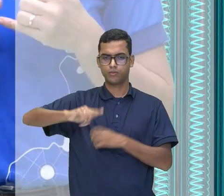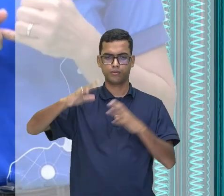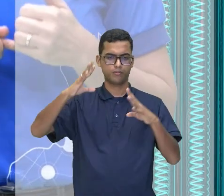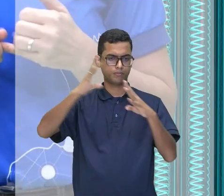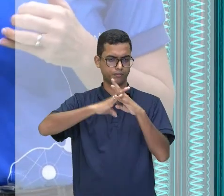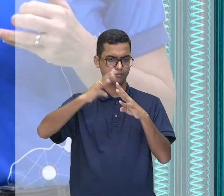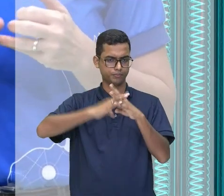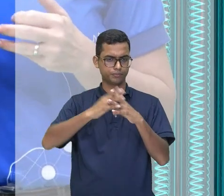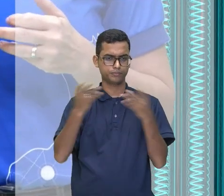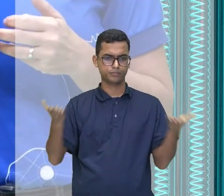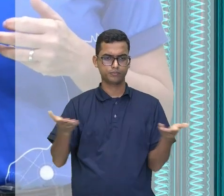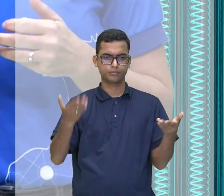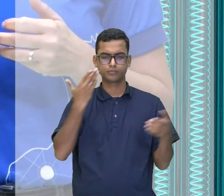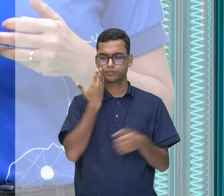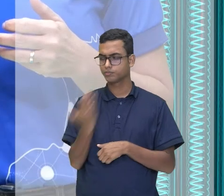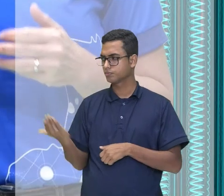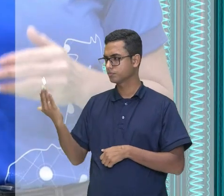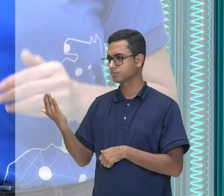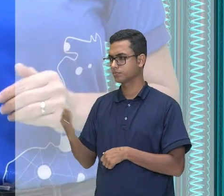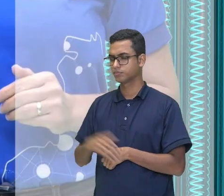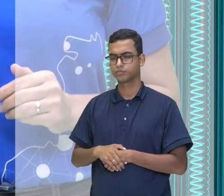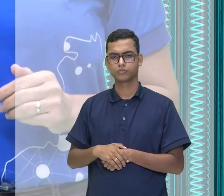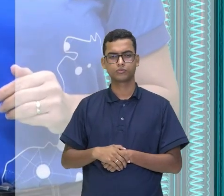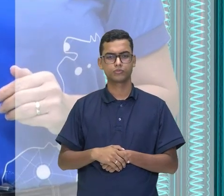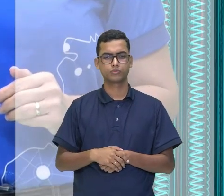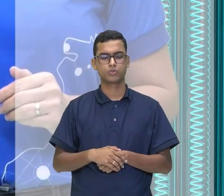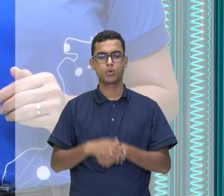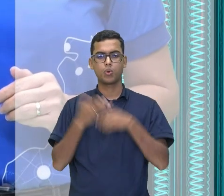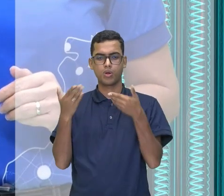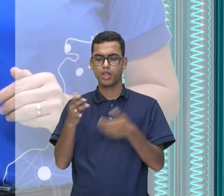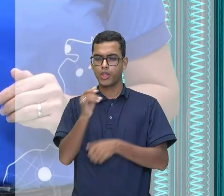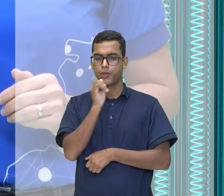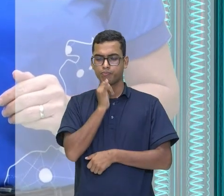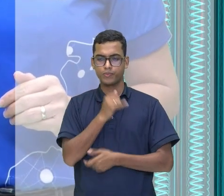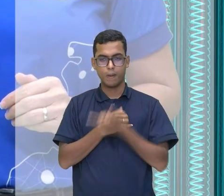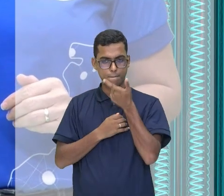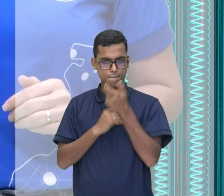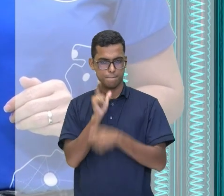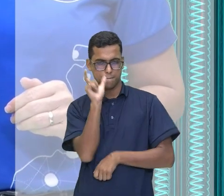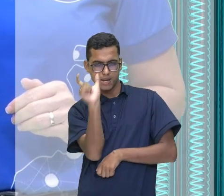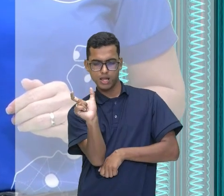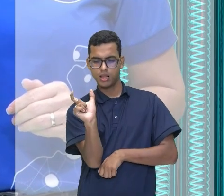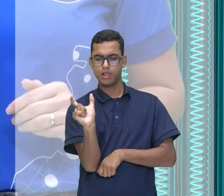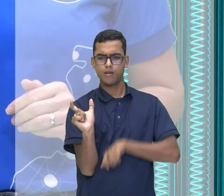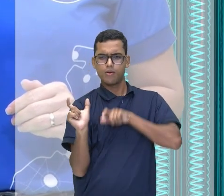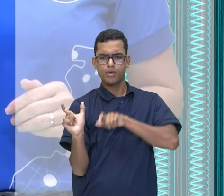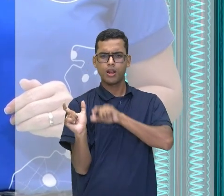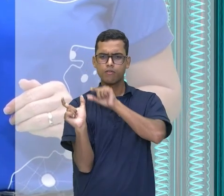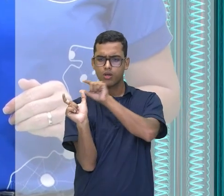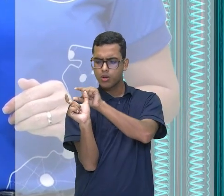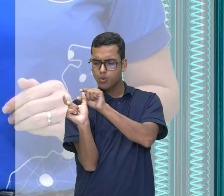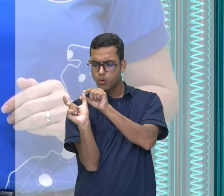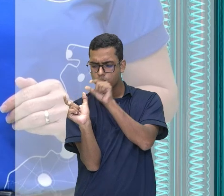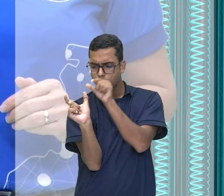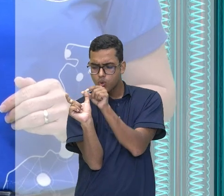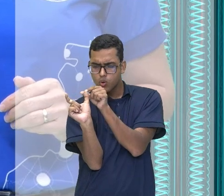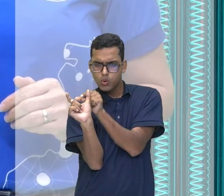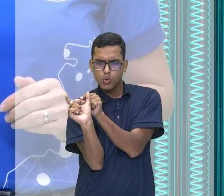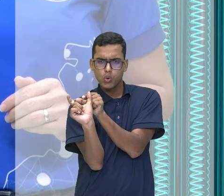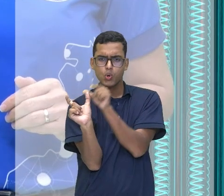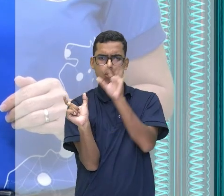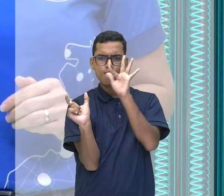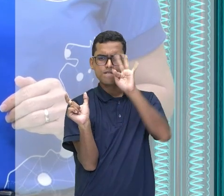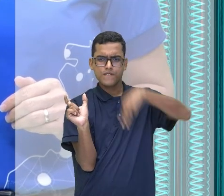sequência? Consoante, vogal, consoante. Olha só, eu vou repetir a última consoante